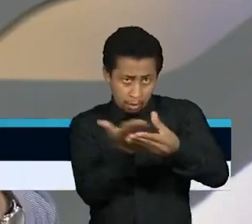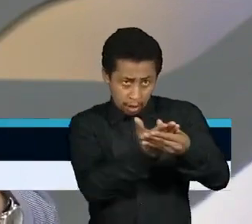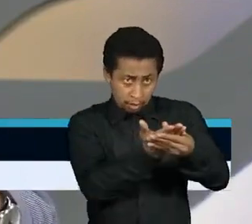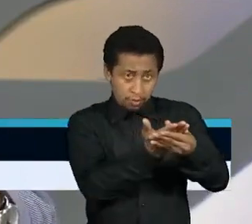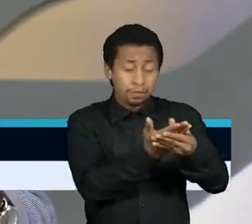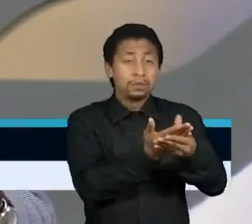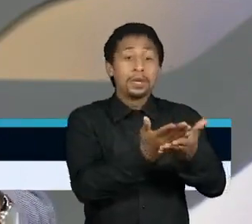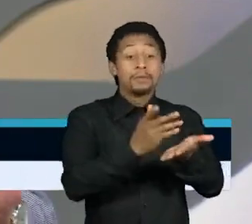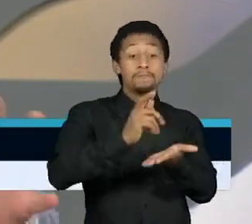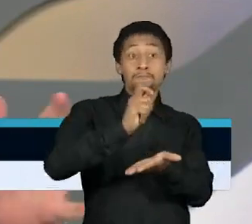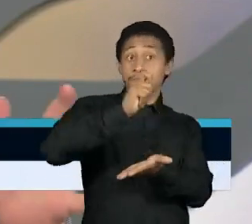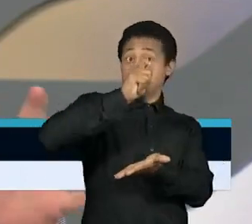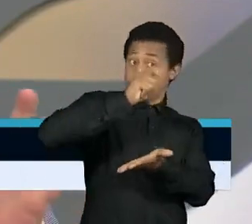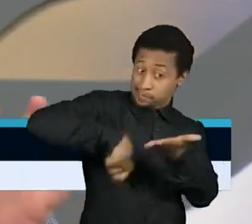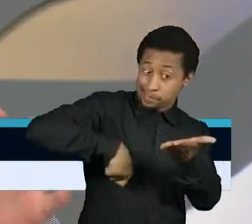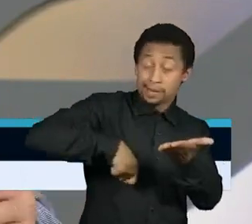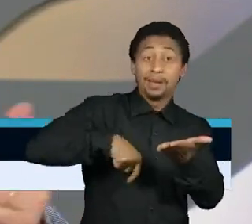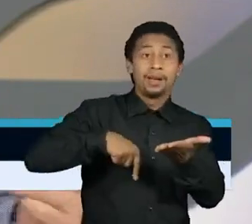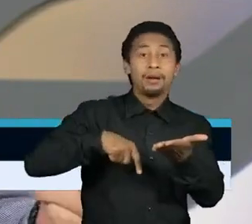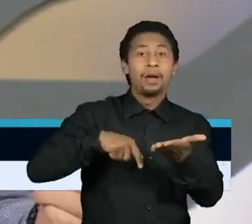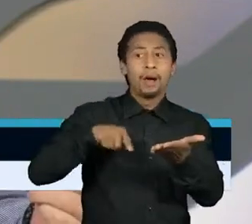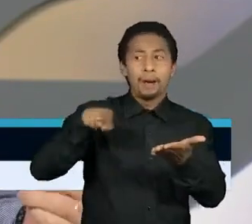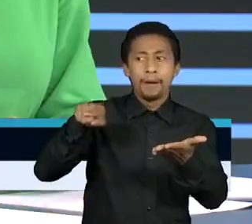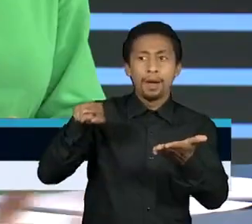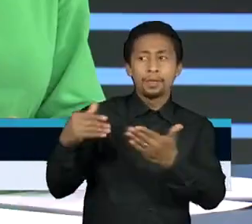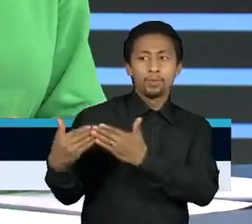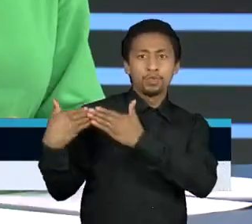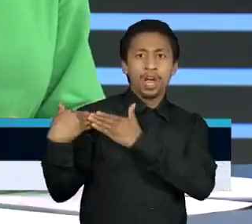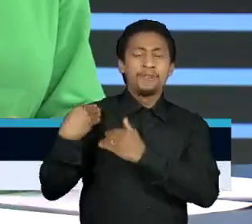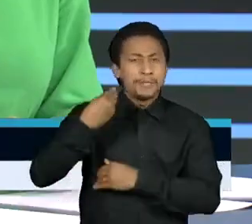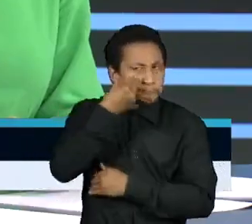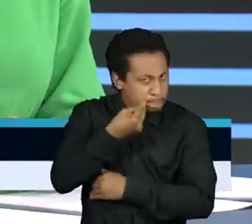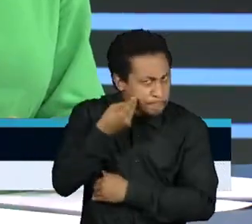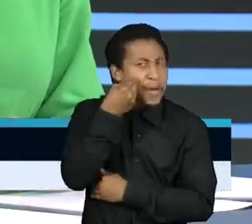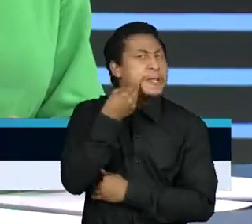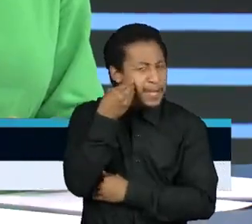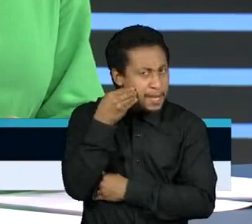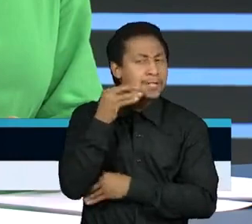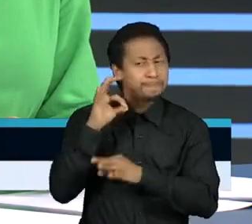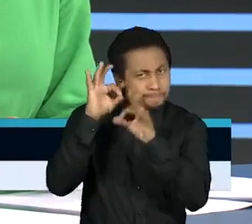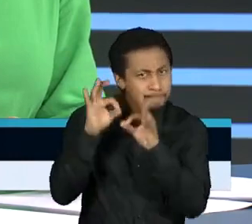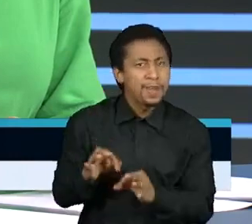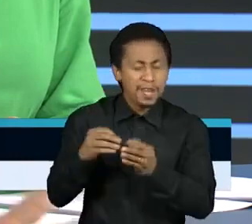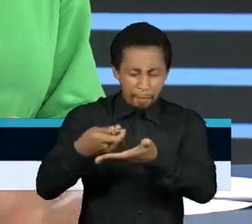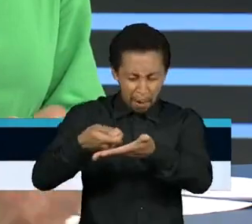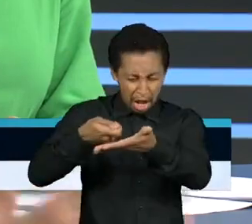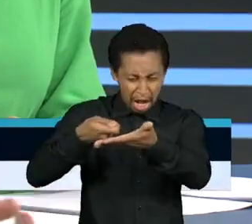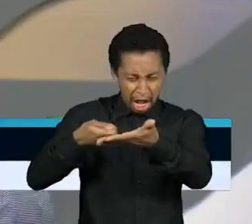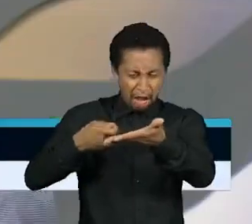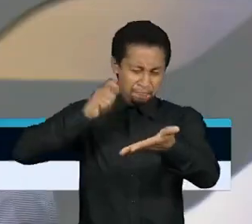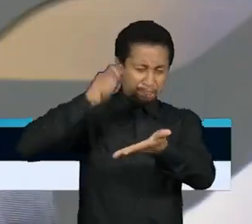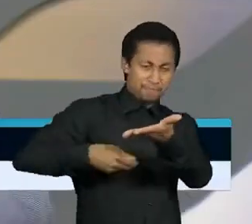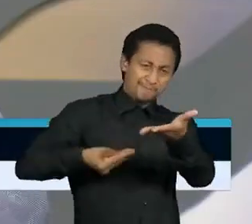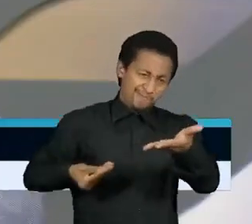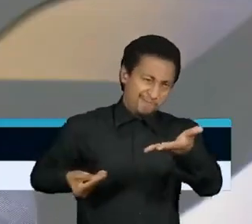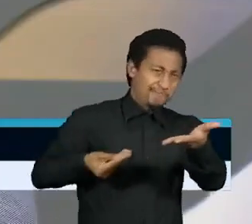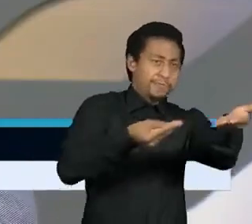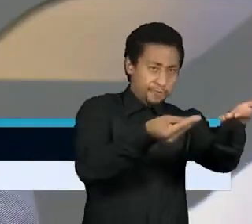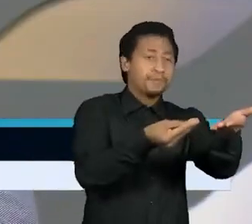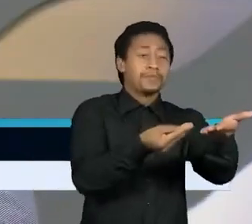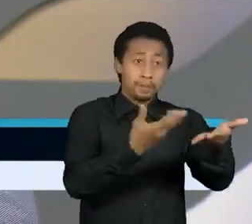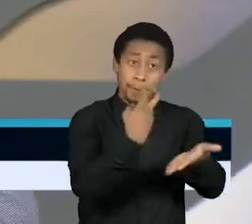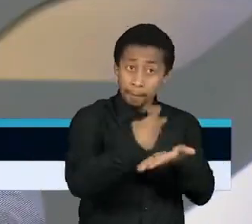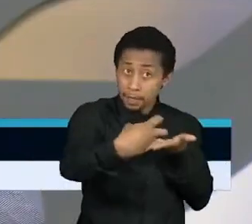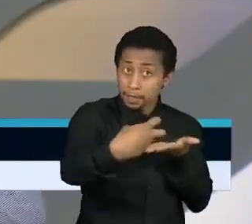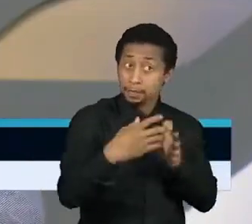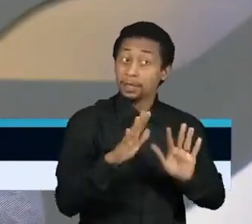por uma pessoa que tem uma experiência grande em impeachment e já conseguiu impeachment, que foi o Miguel Reale Júnior. Então, eu tomaria um pouco de